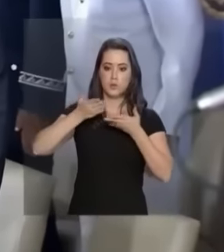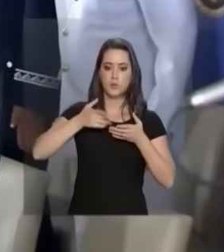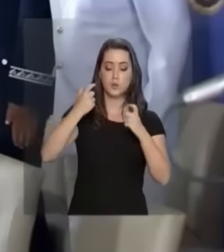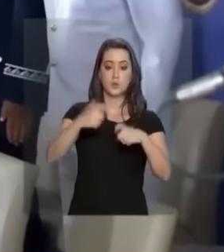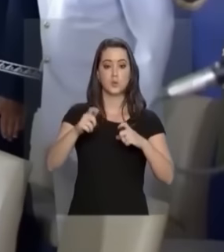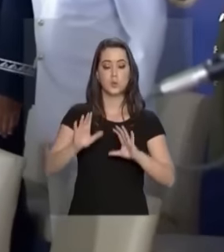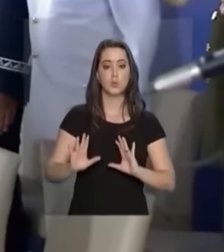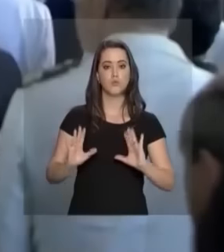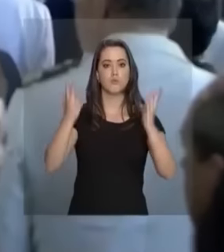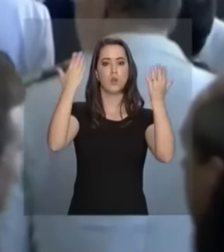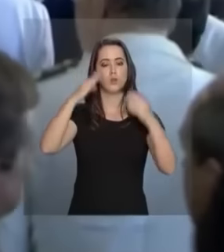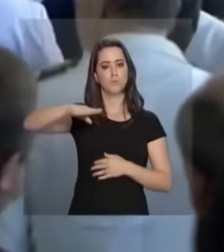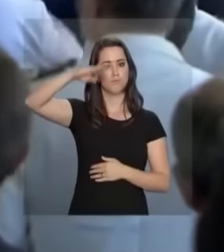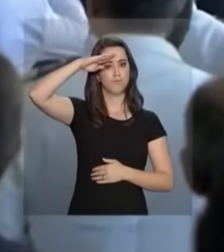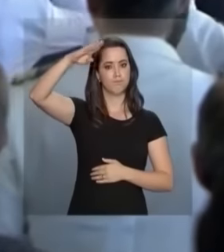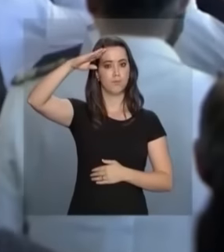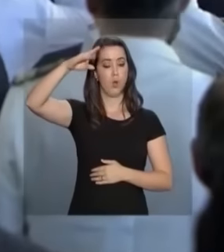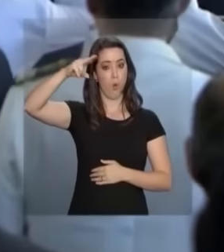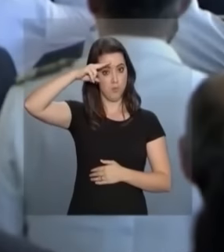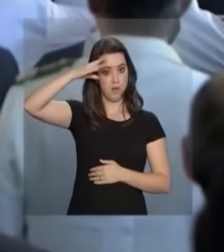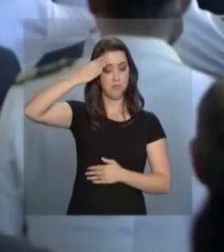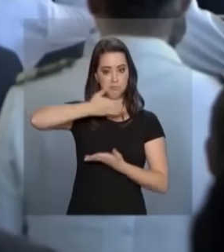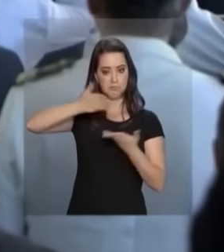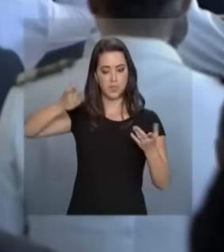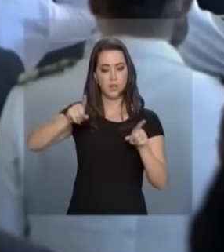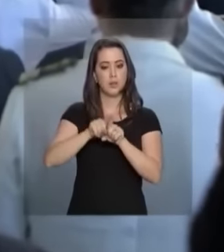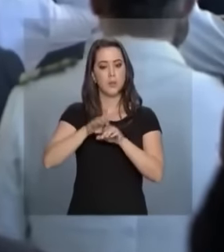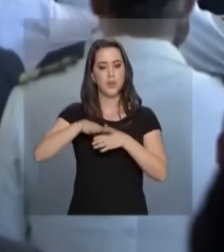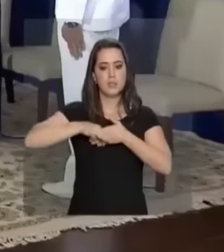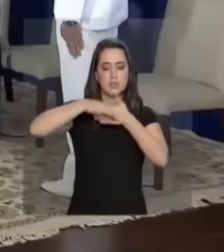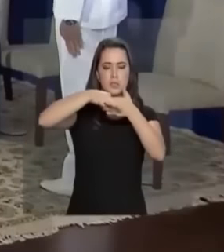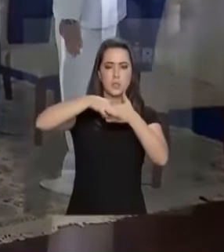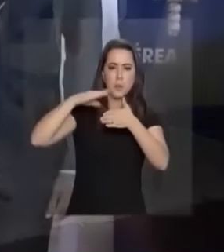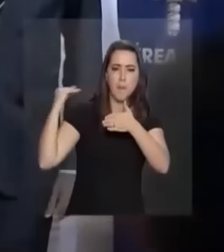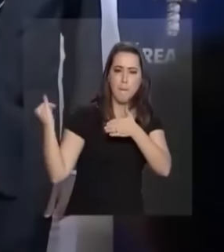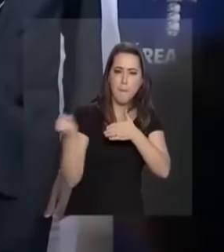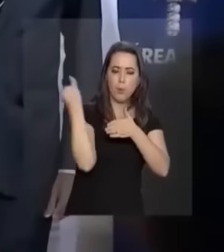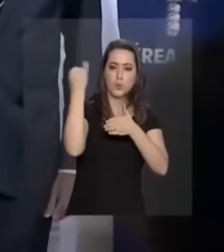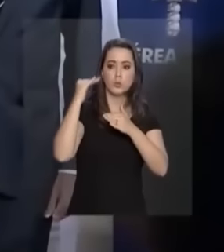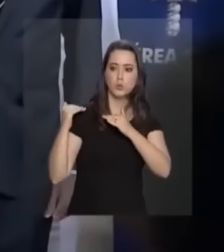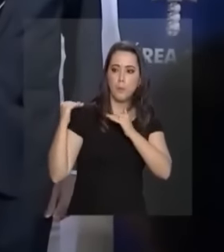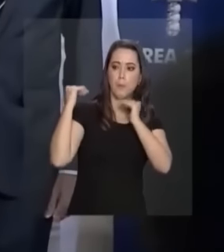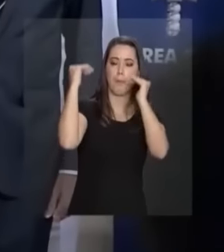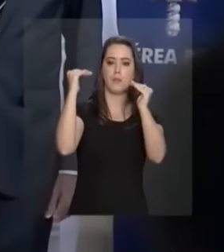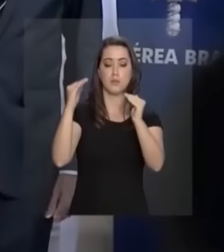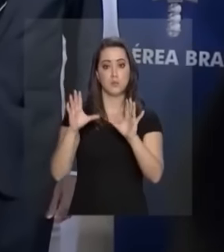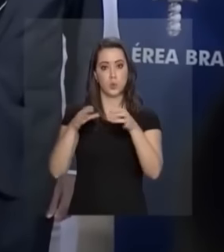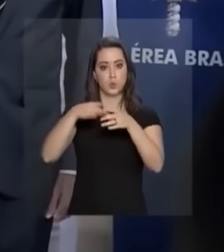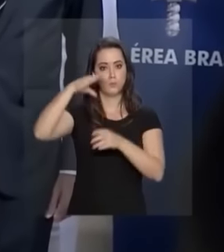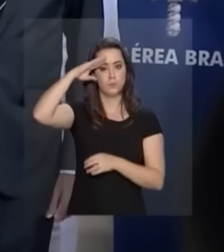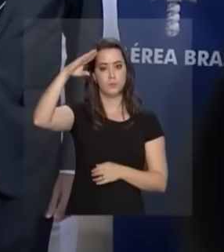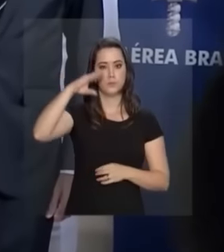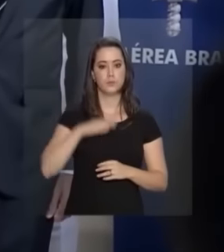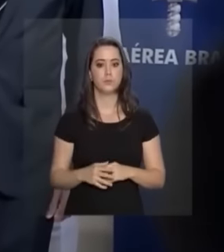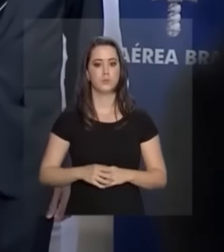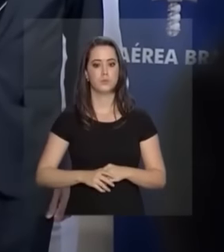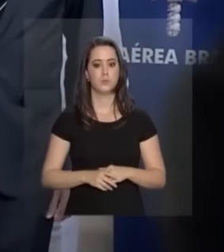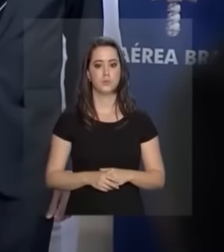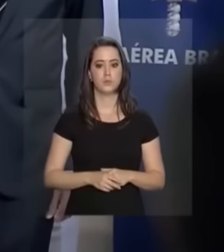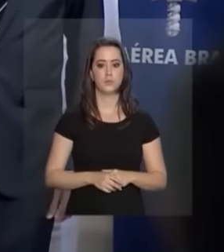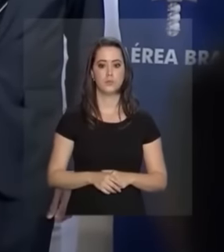ministros se é o caso ou não de a prisão preventiva de bolsonaro mas independentemente disso O fato é que